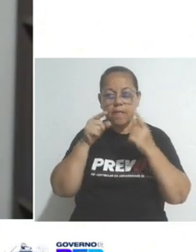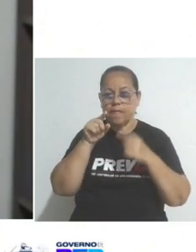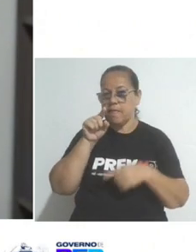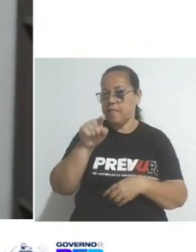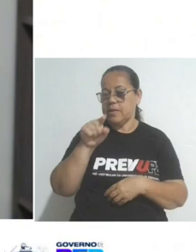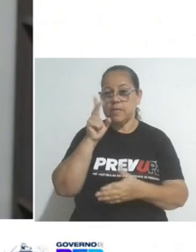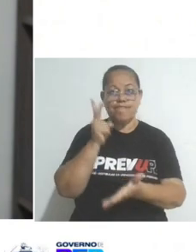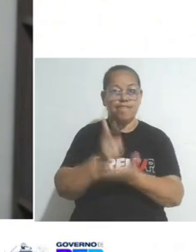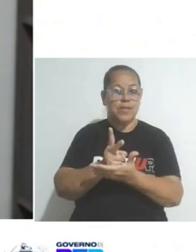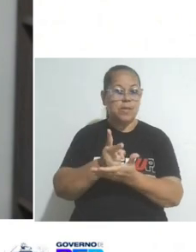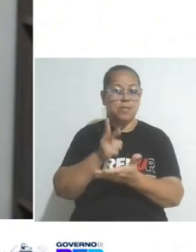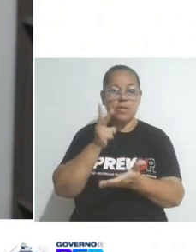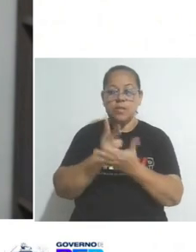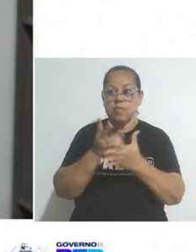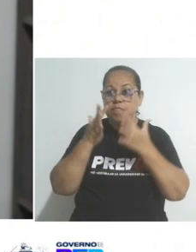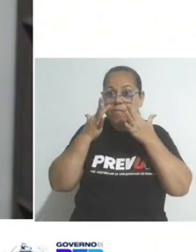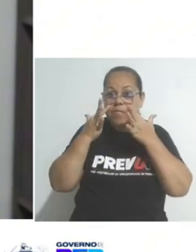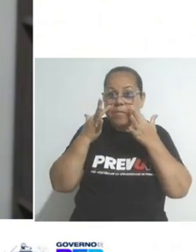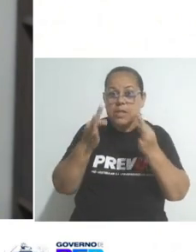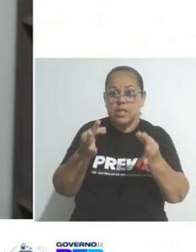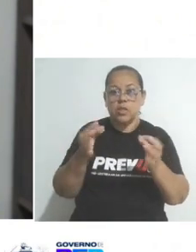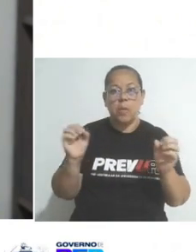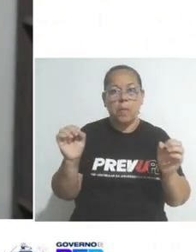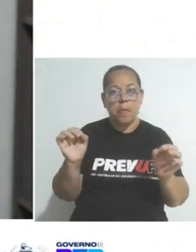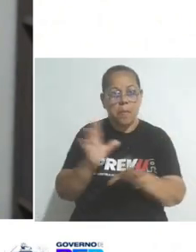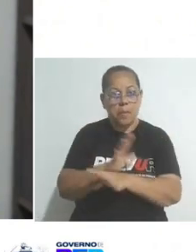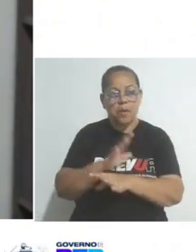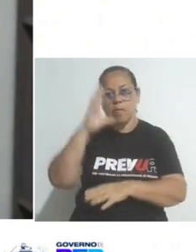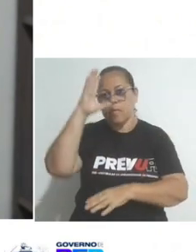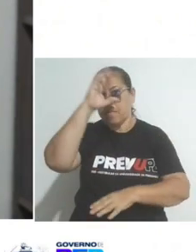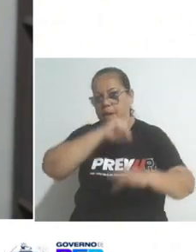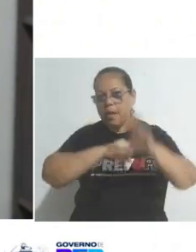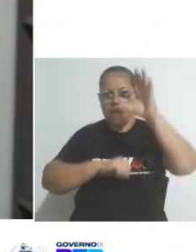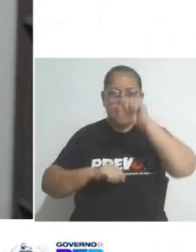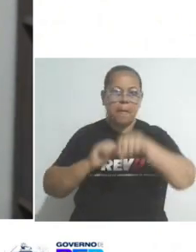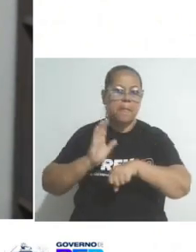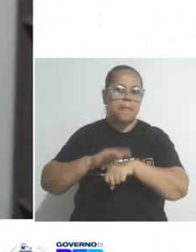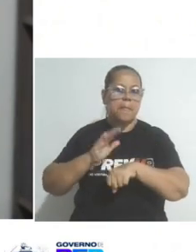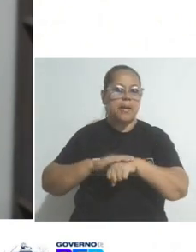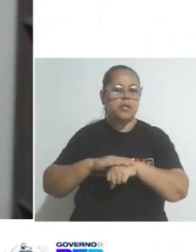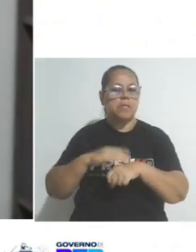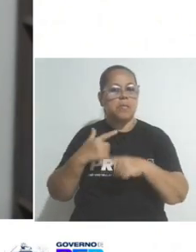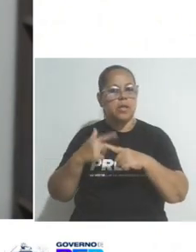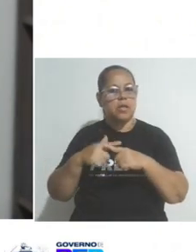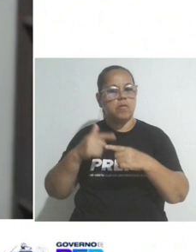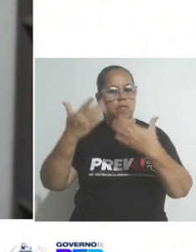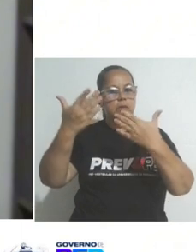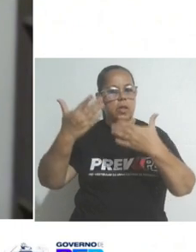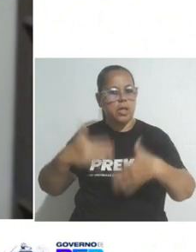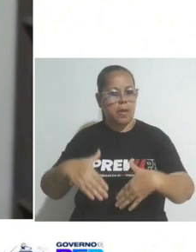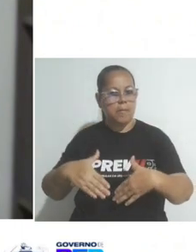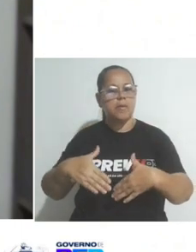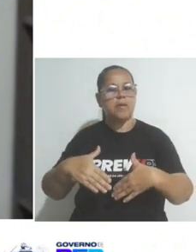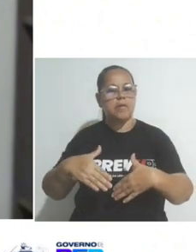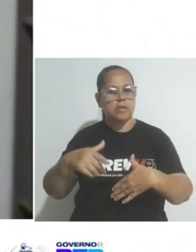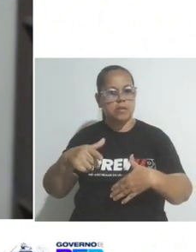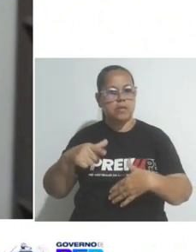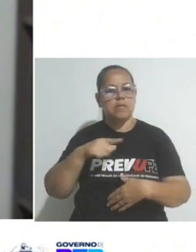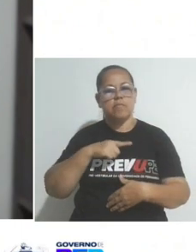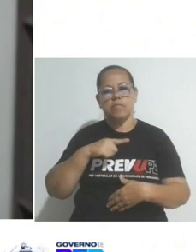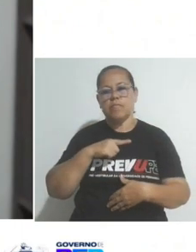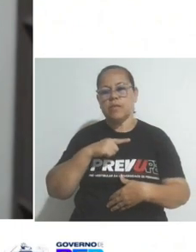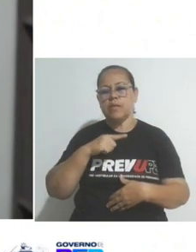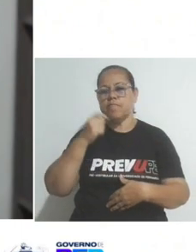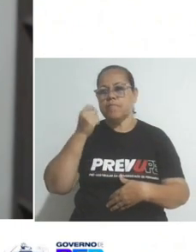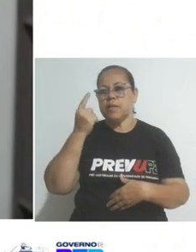você sempre esteja atento e apto a aprender mais para quando chegar na sua avaliação na sua prova você tenha um